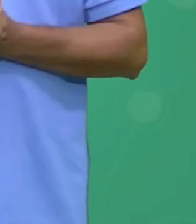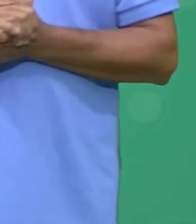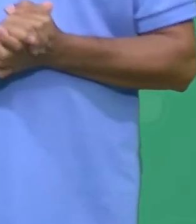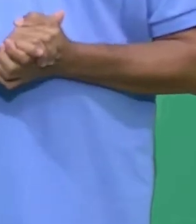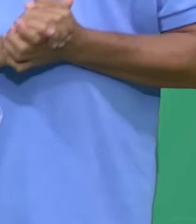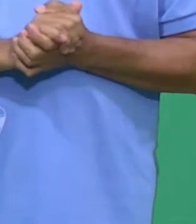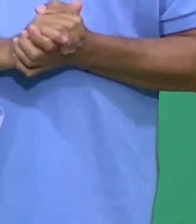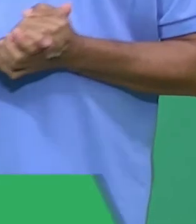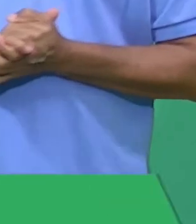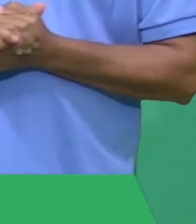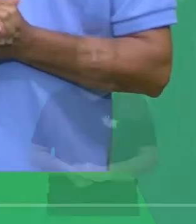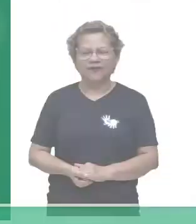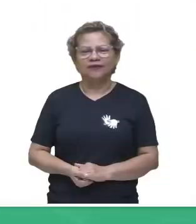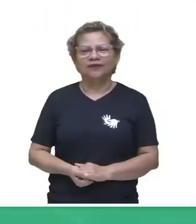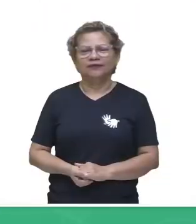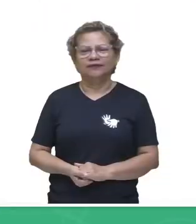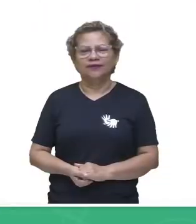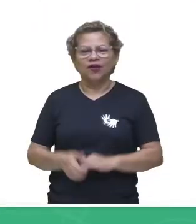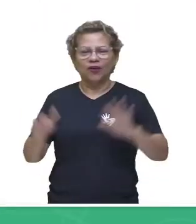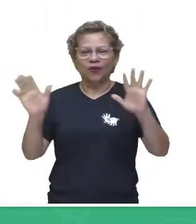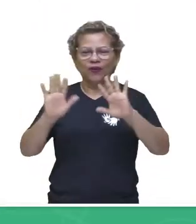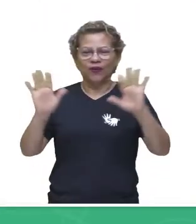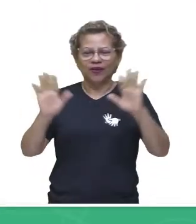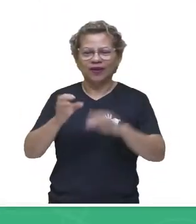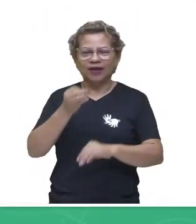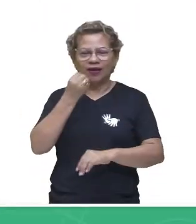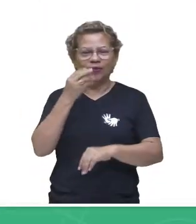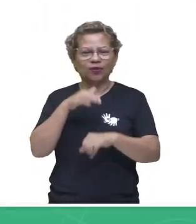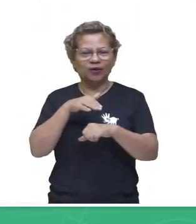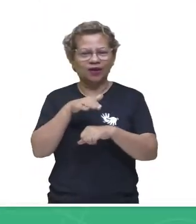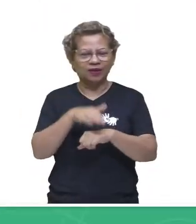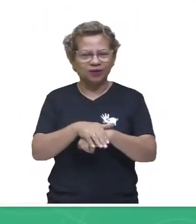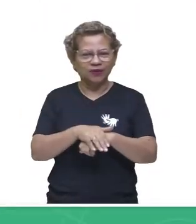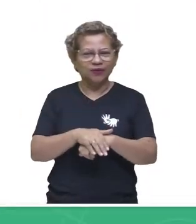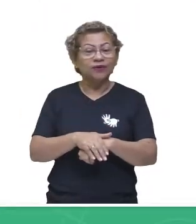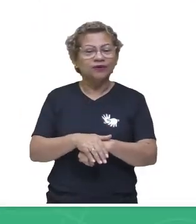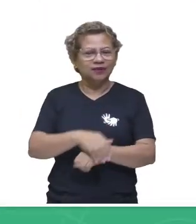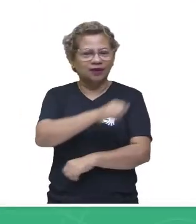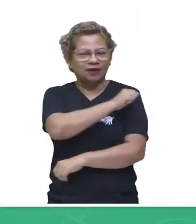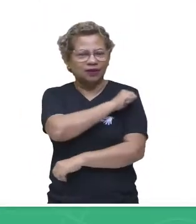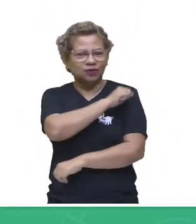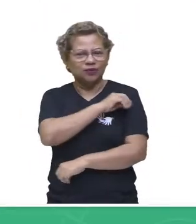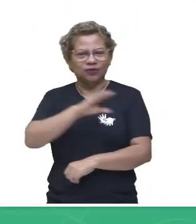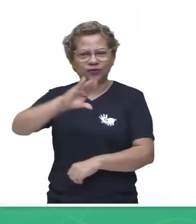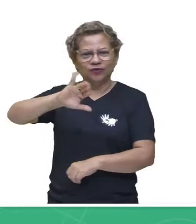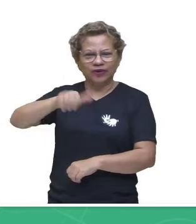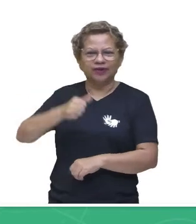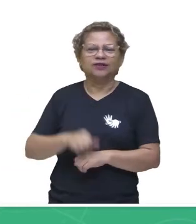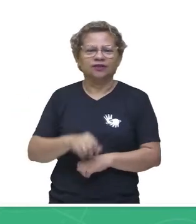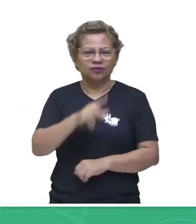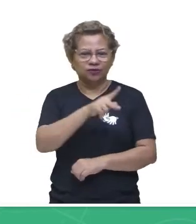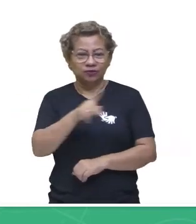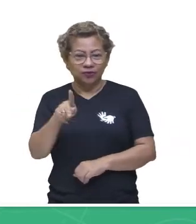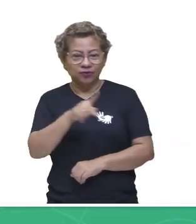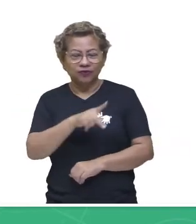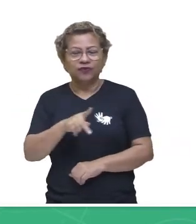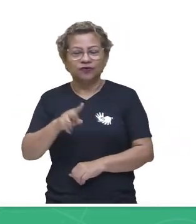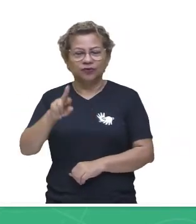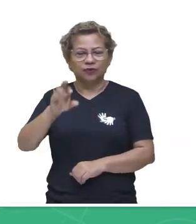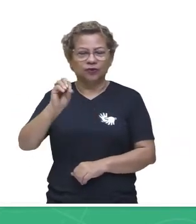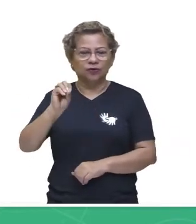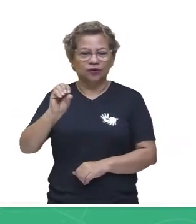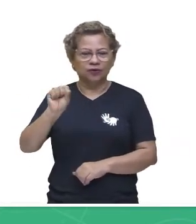Olá, boa noite, queridos alunos do EJA. Sou o professor Rosângelo Assis e nós vamos hoje para o